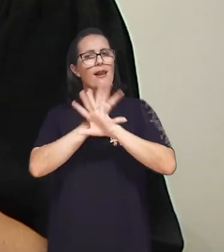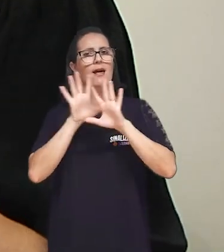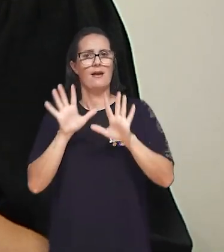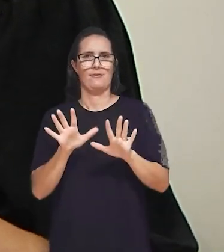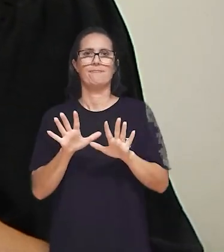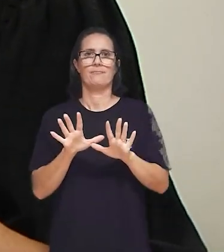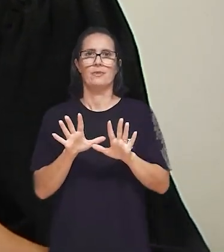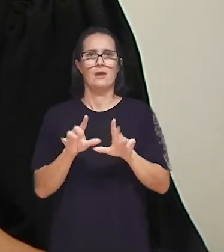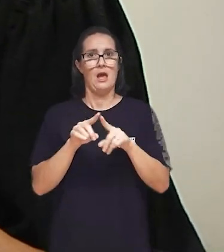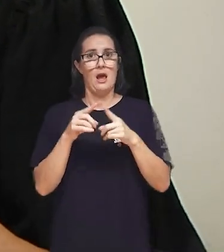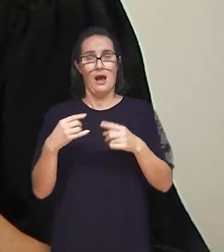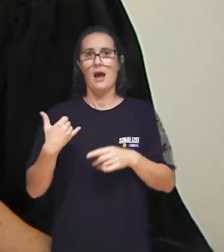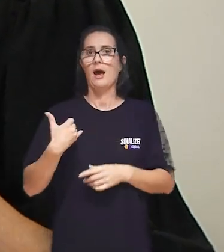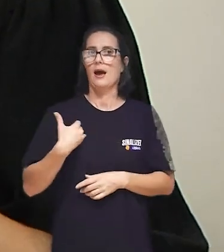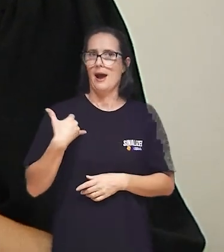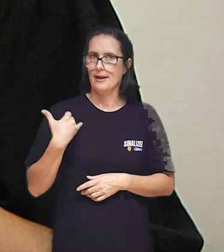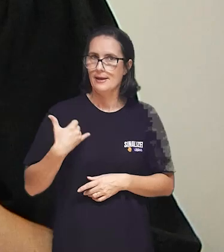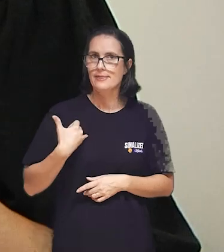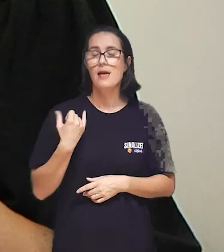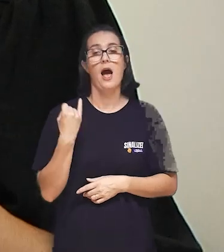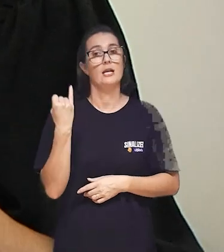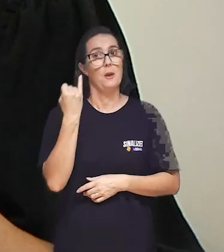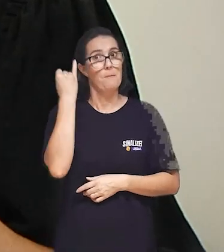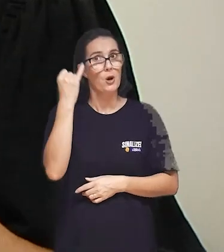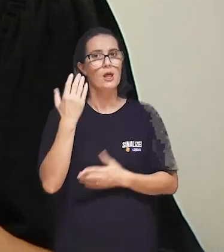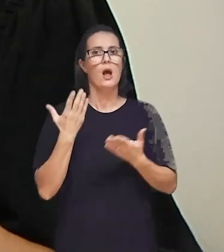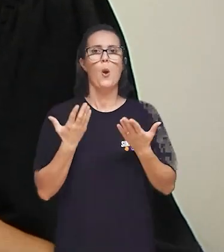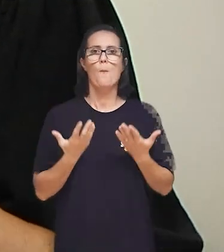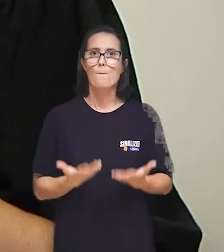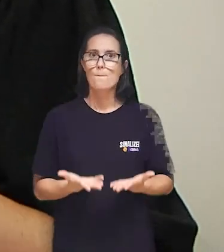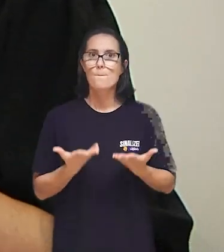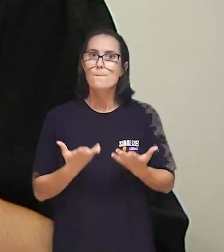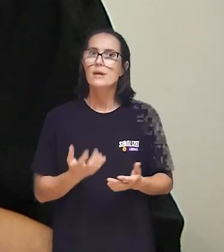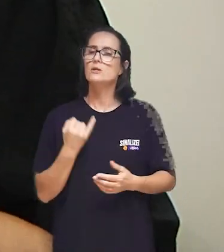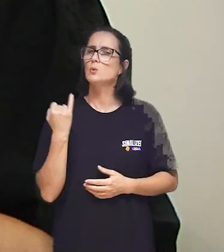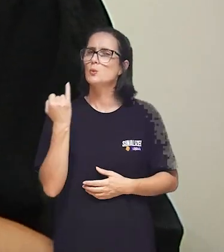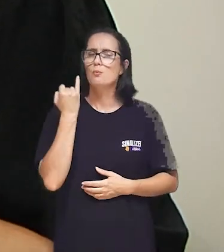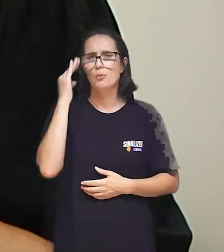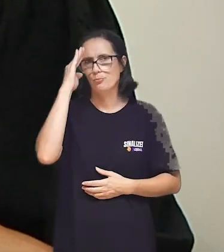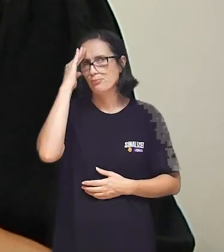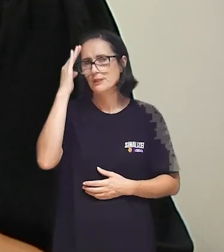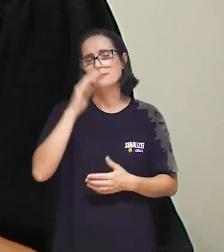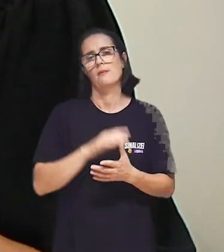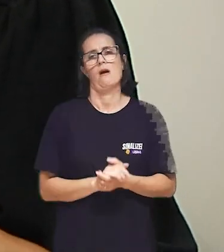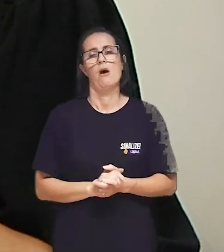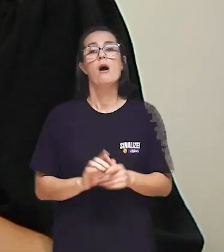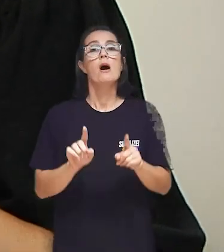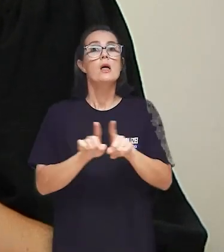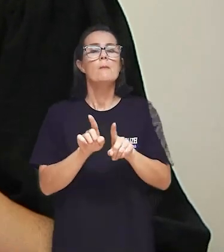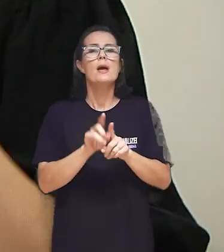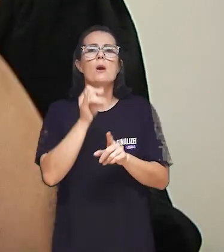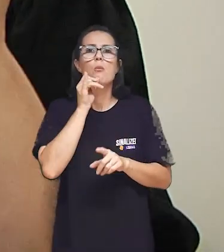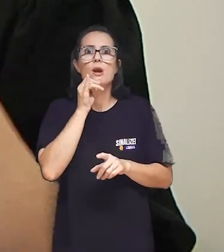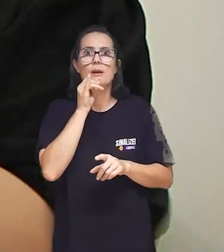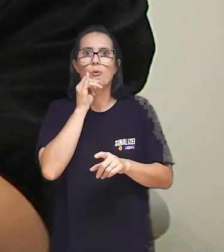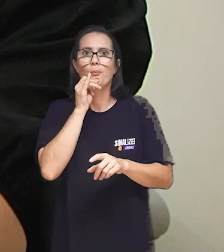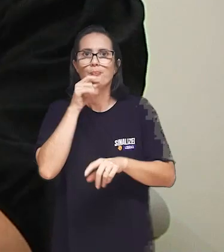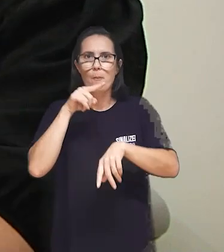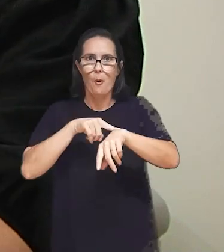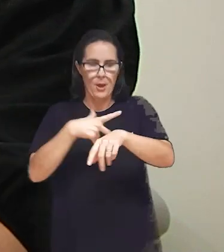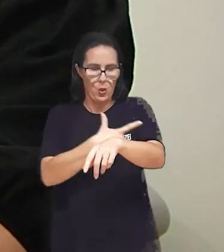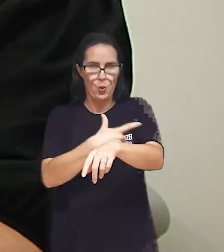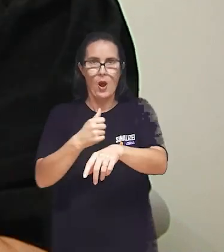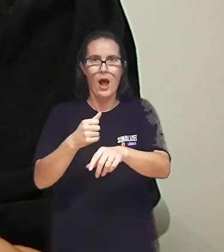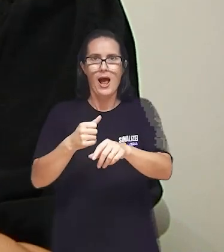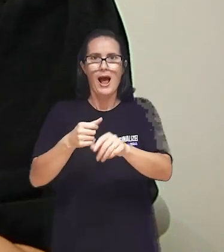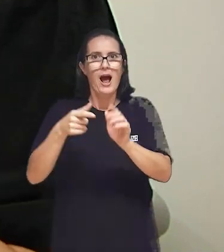efetivamente a questão da idade é muito importante, a questão do peso, a questão de ter repousado bem à noite, isso é uma coisa que às vezes a